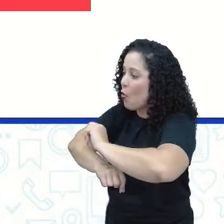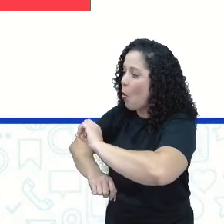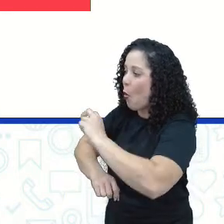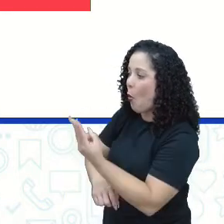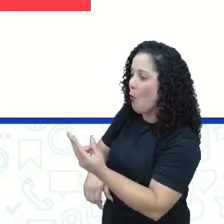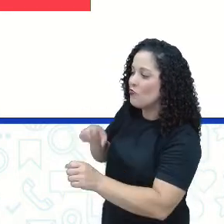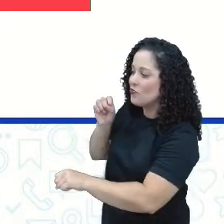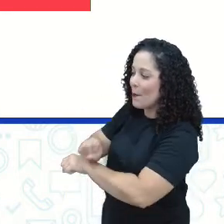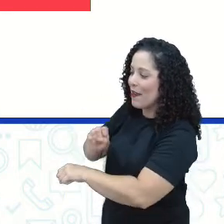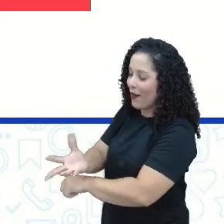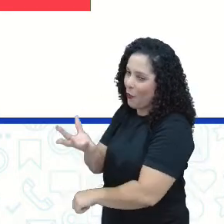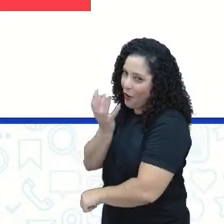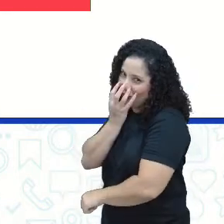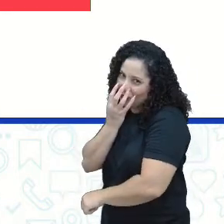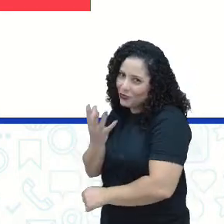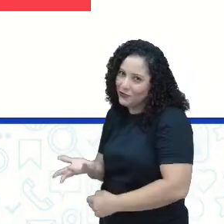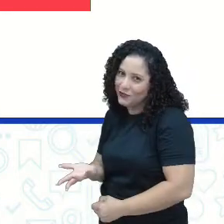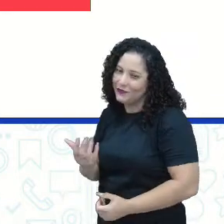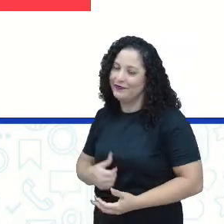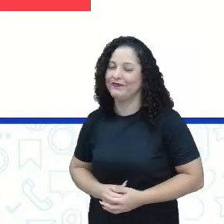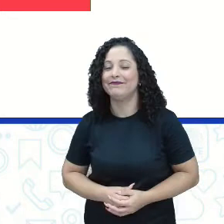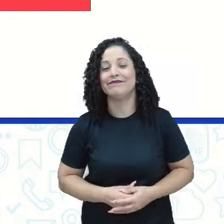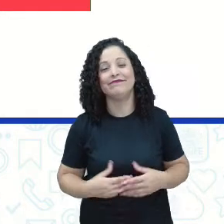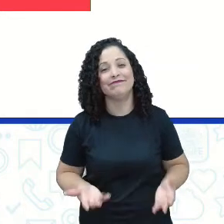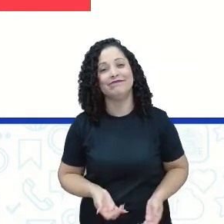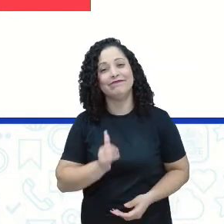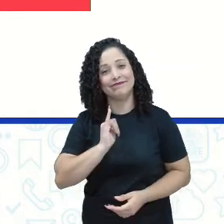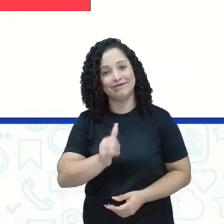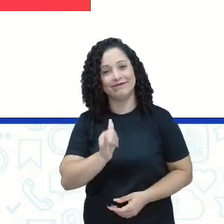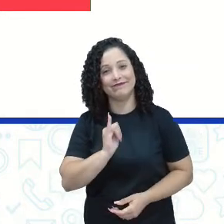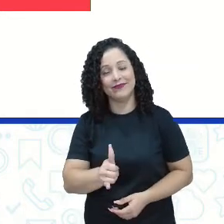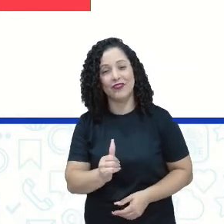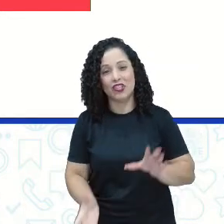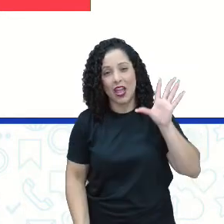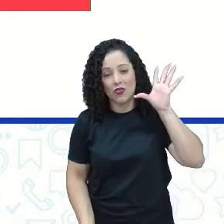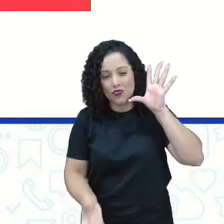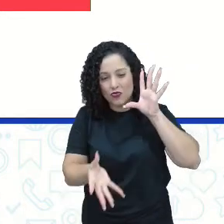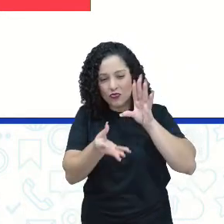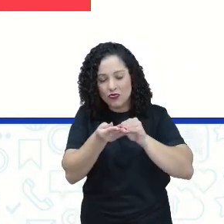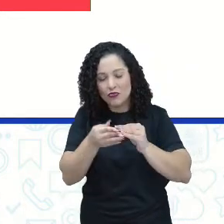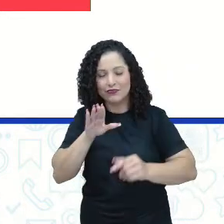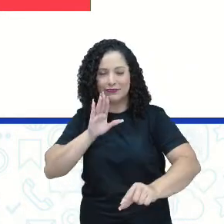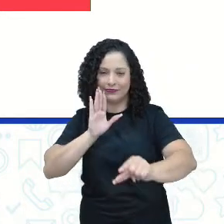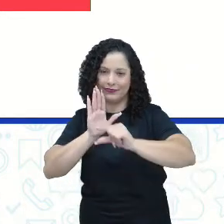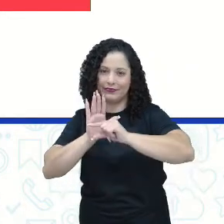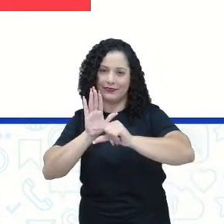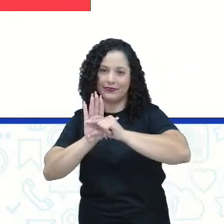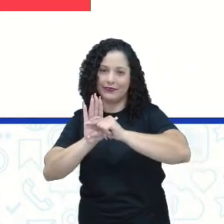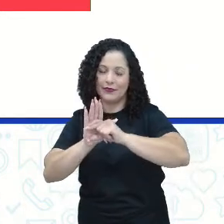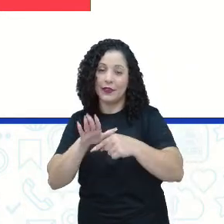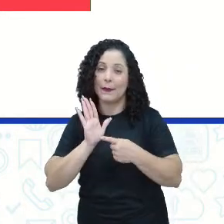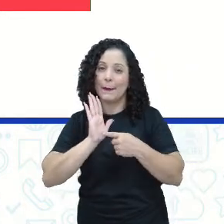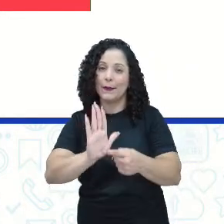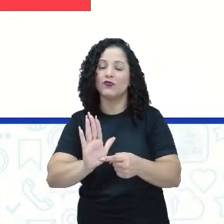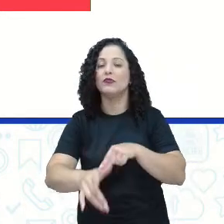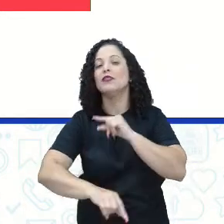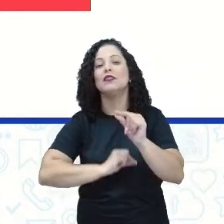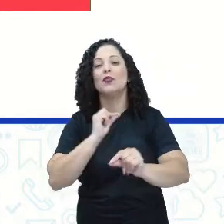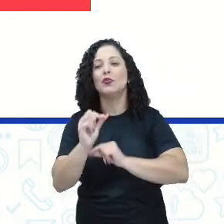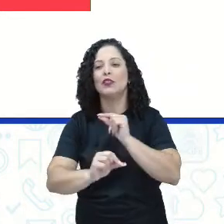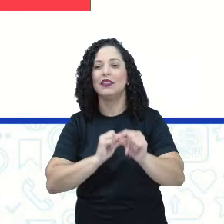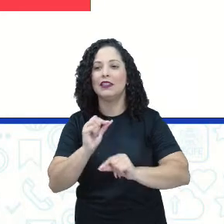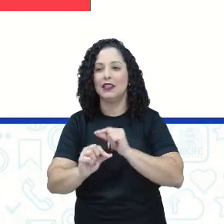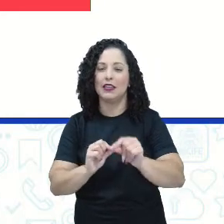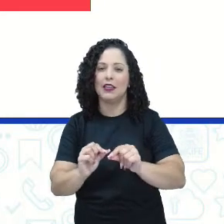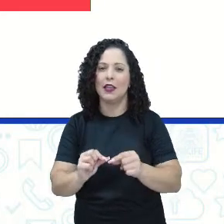São narrativas realmente muito simples. E aqui eu trouxe umas muito curtinhas, provando que a extensão não é essencial.